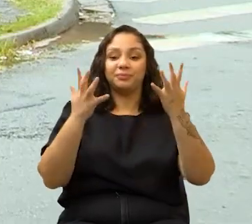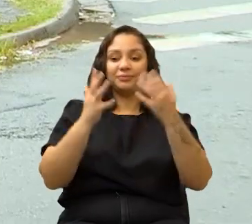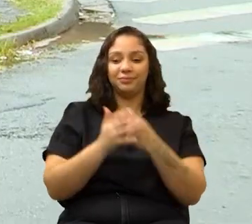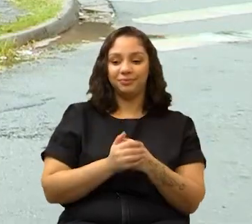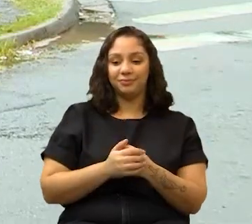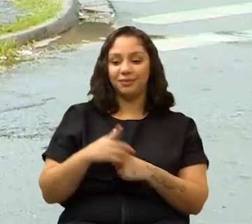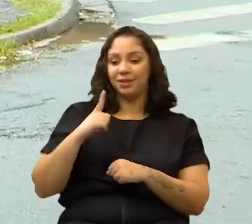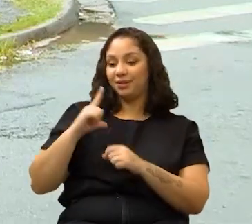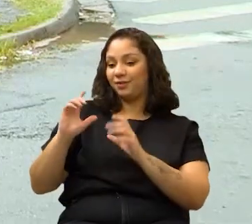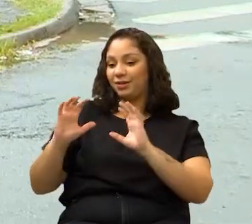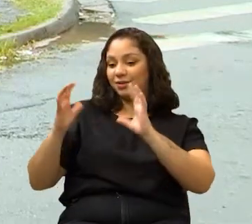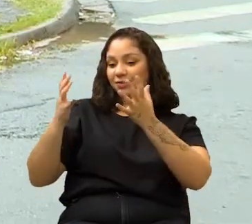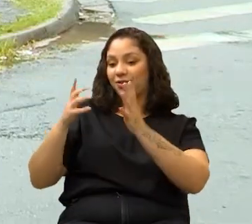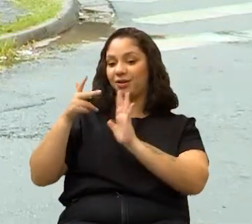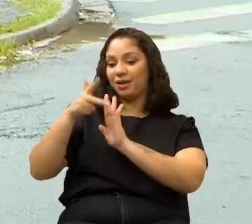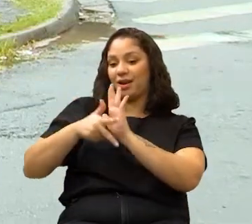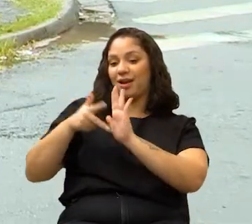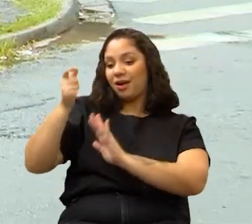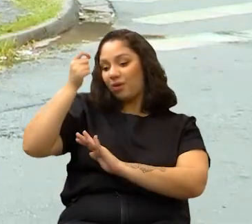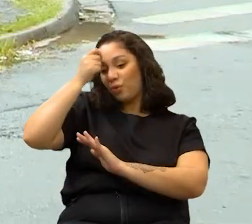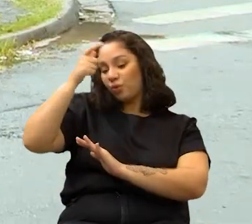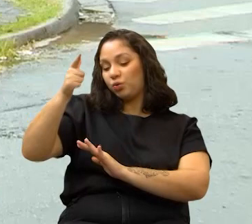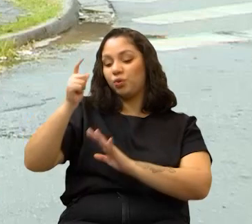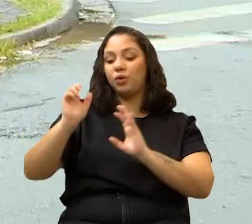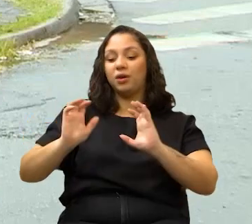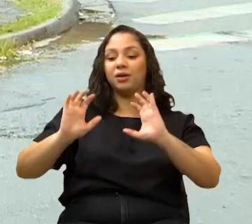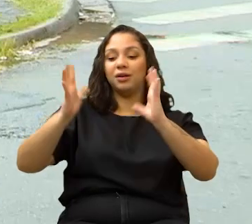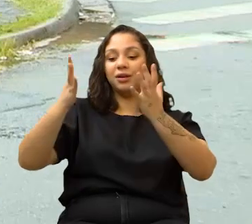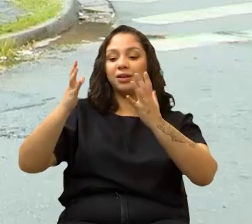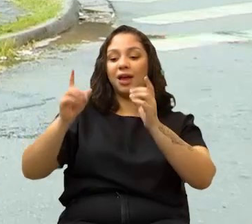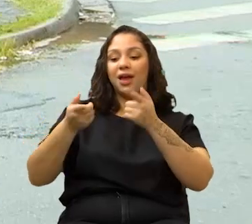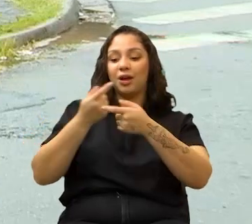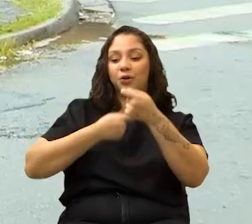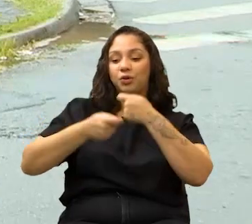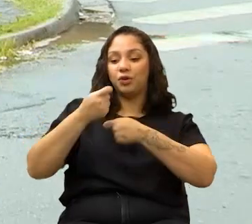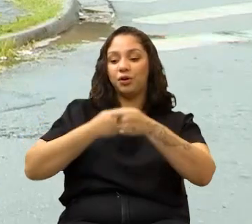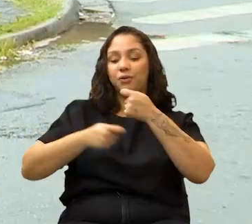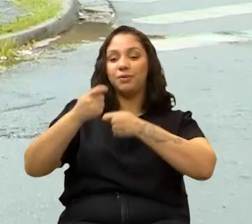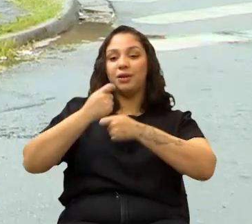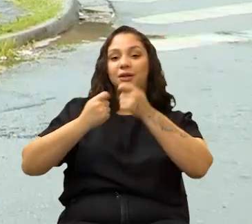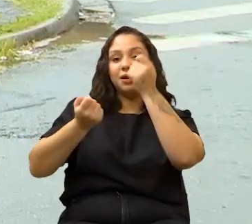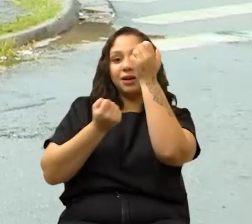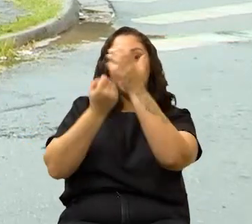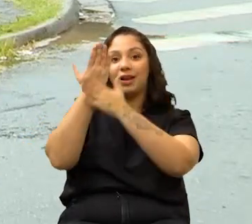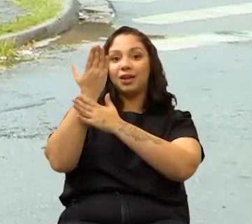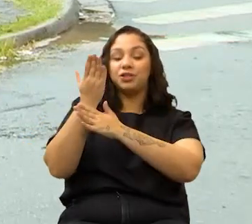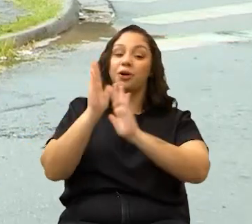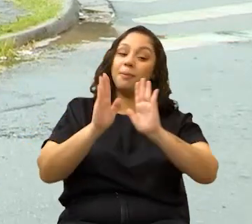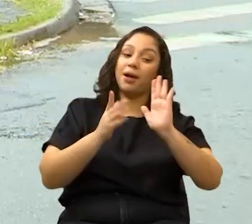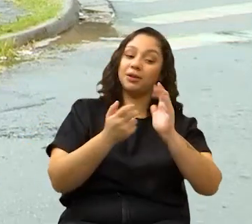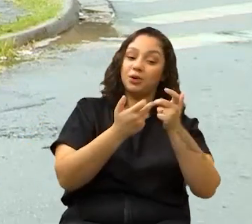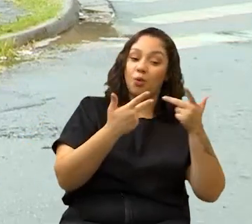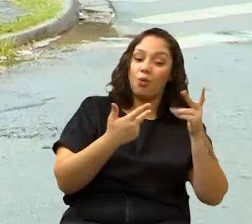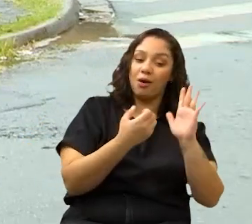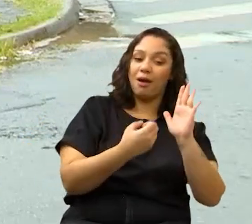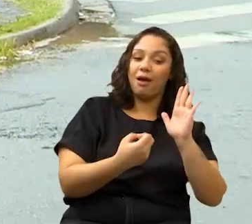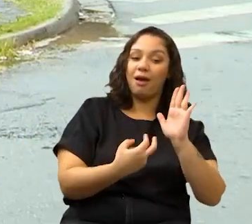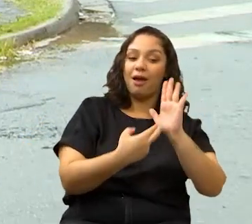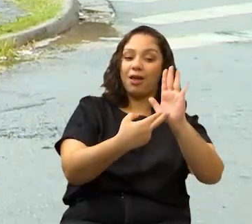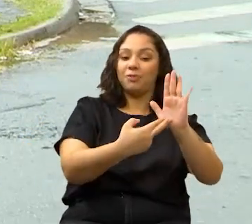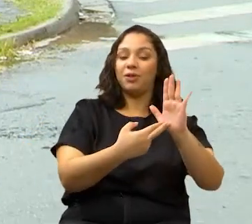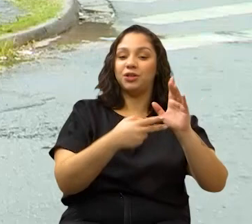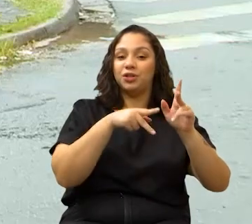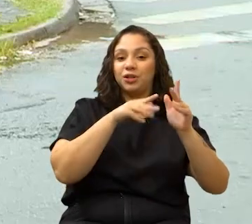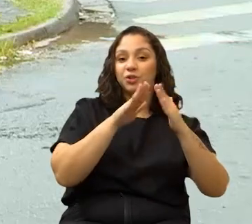que vai acontecer na Estação Cultura, que é um festival da economia criativa, mas trazendo potências da periferia. Então a gente tem